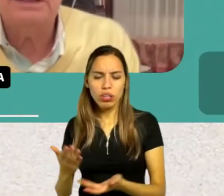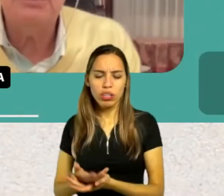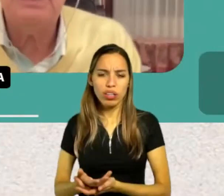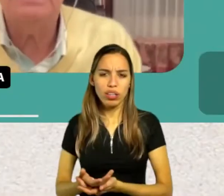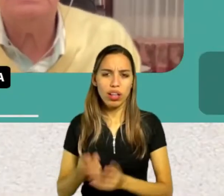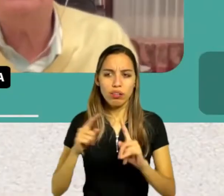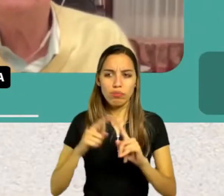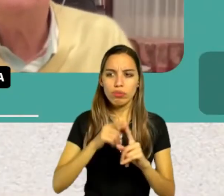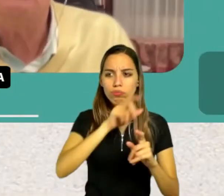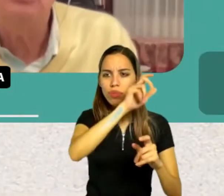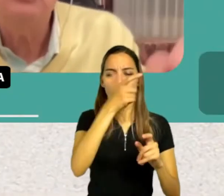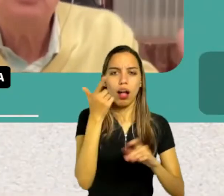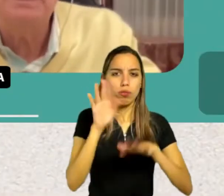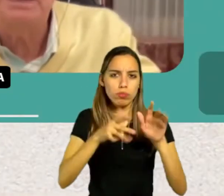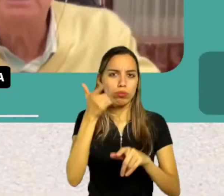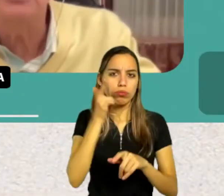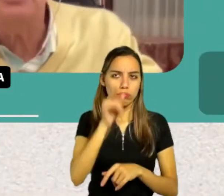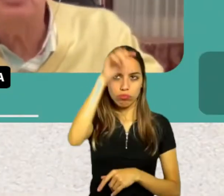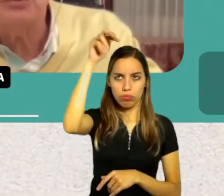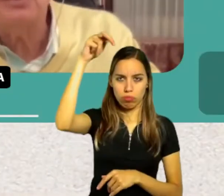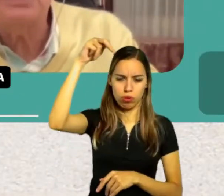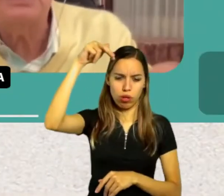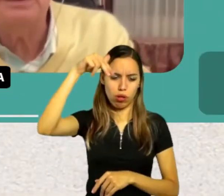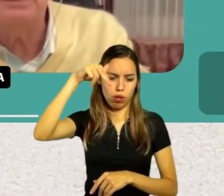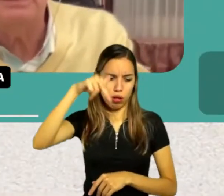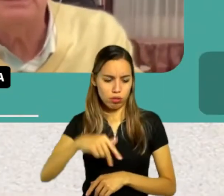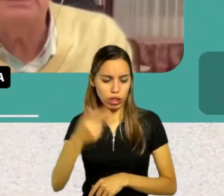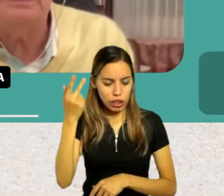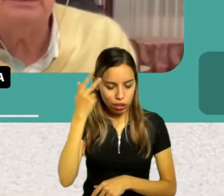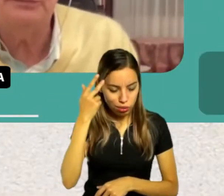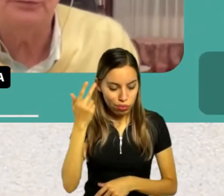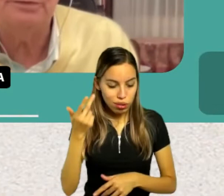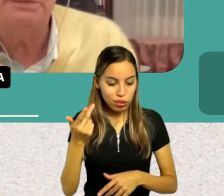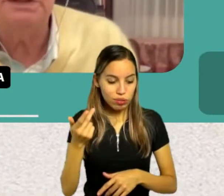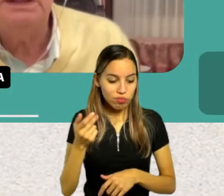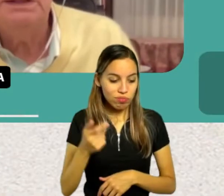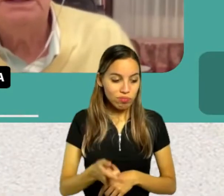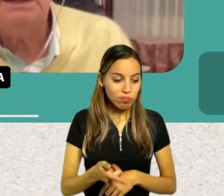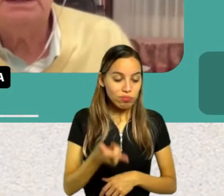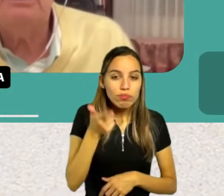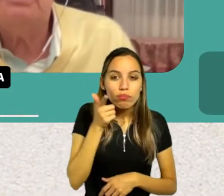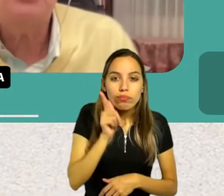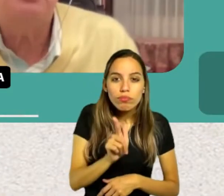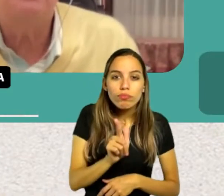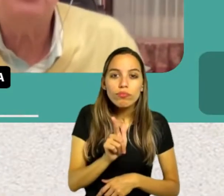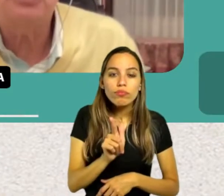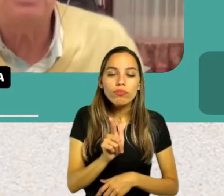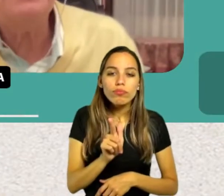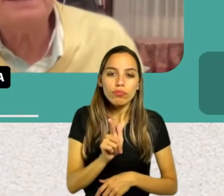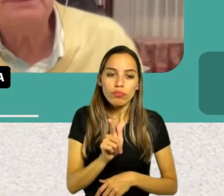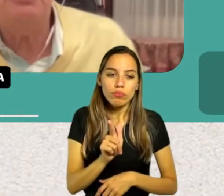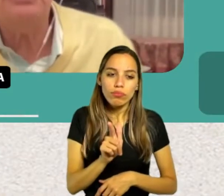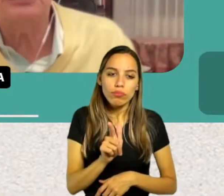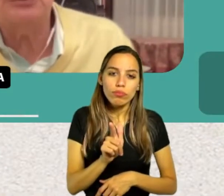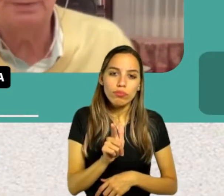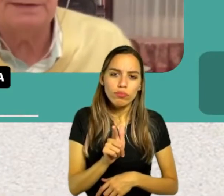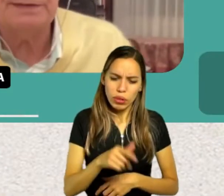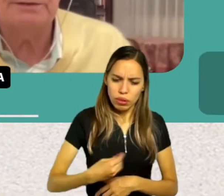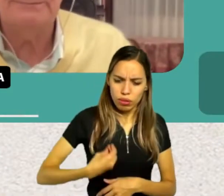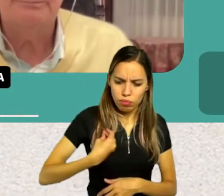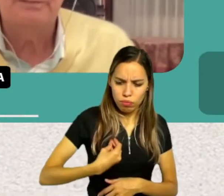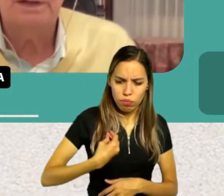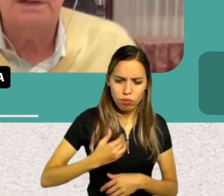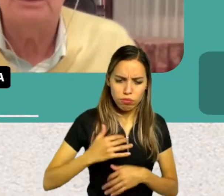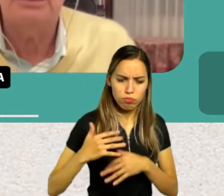Nós chegamos a ter aí alguns pequenos bolsões de fome em alguns pontos mais remotos do